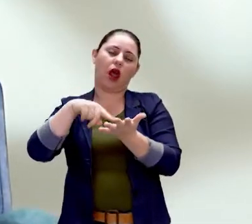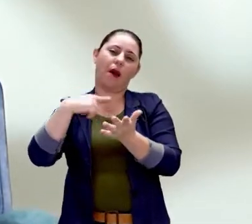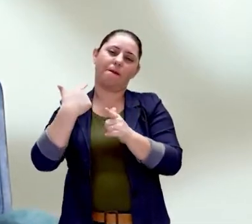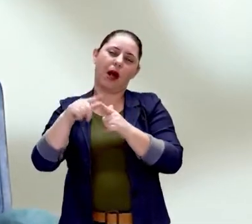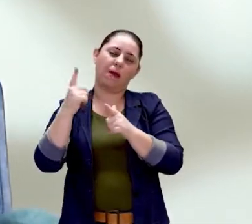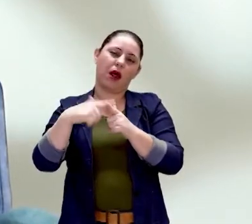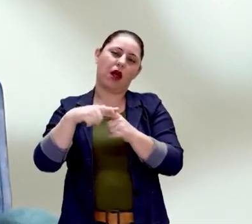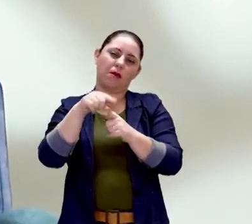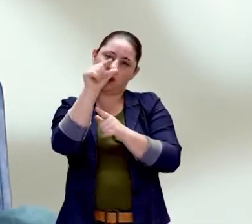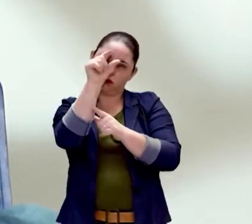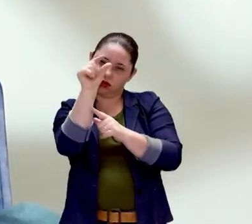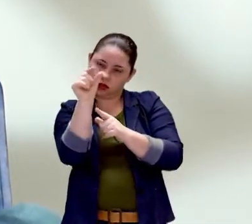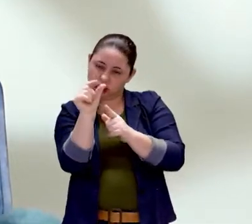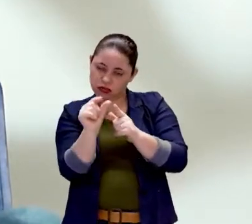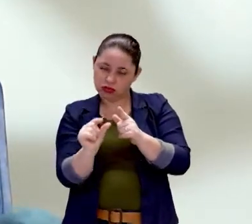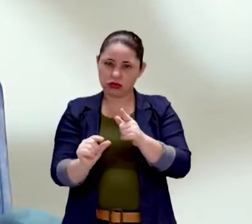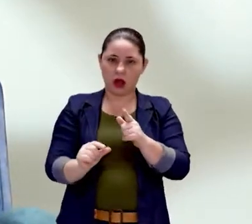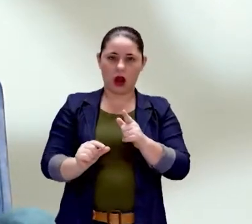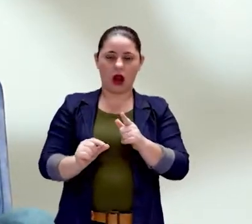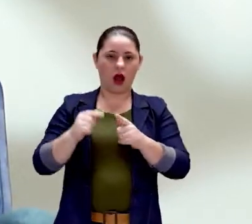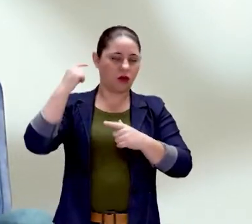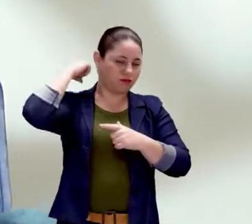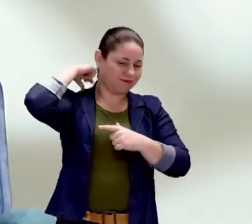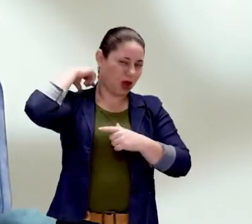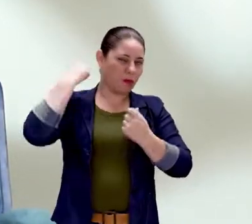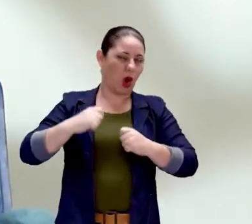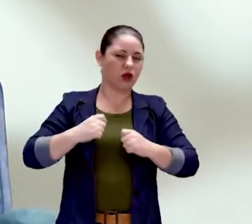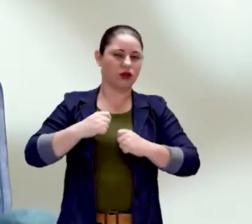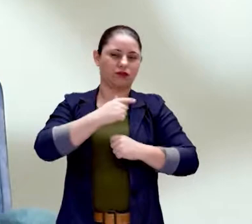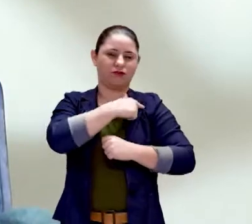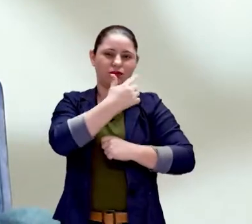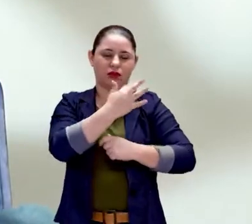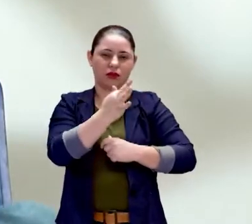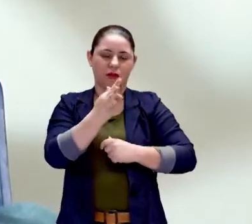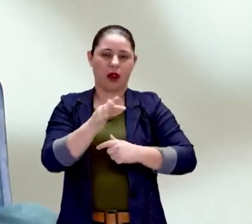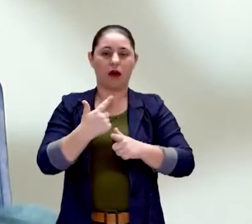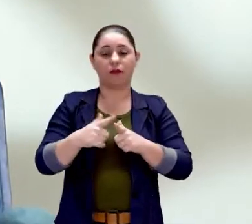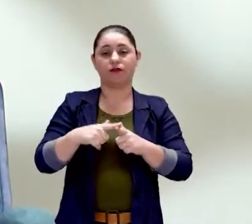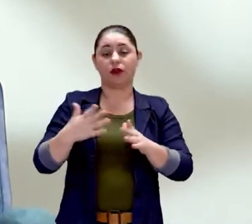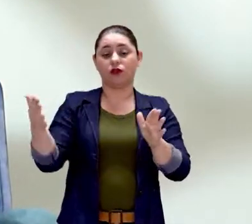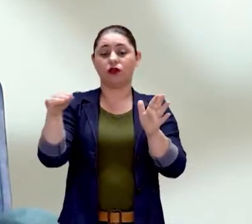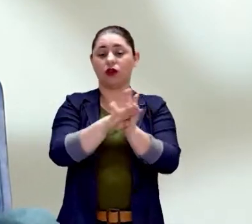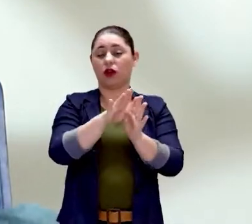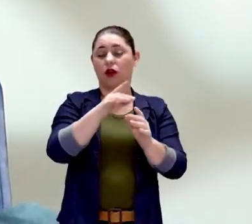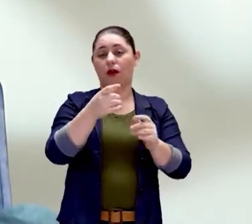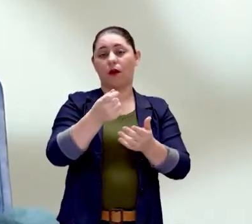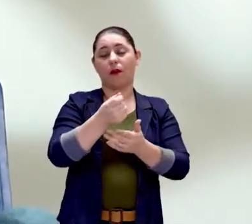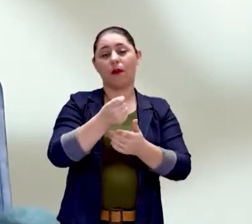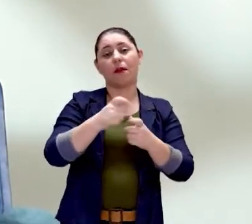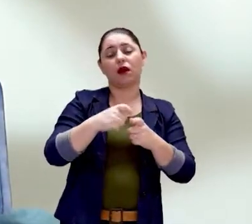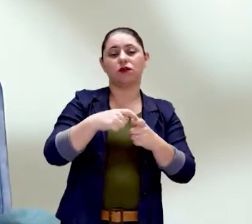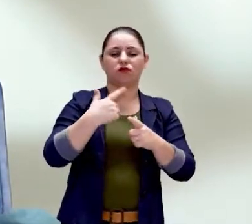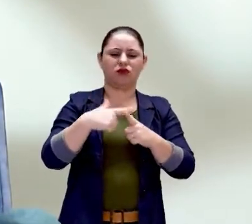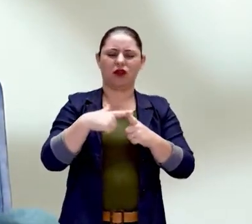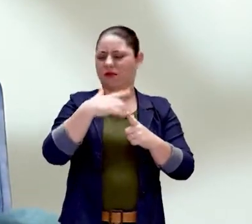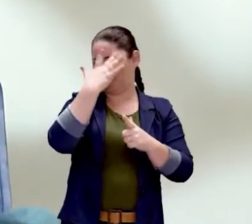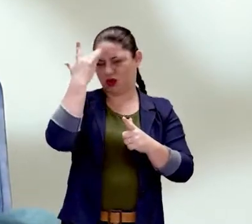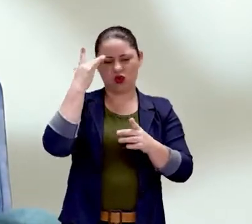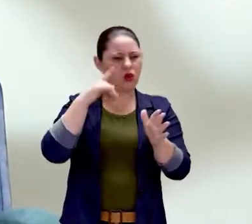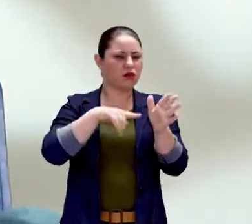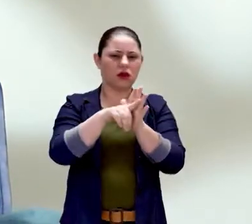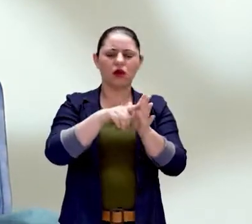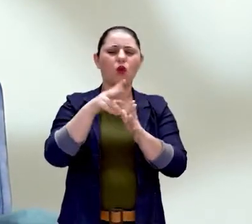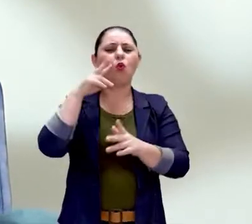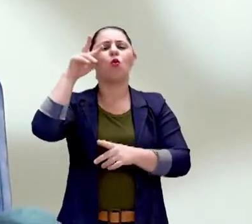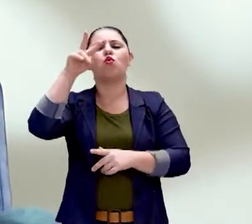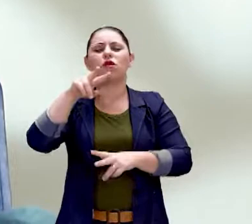patologia nessa coluna pode causar uma simples dor no ombro. E às vezes chega em um médico e passa batido. Por quê? Porque o médico não olhou